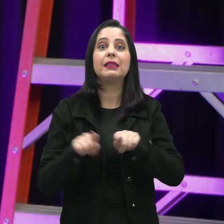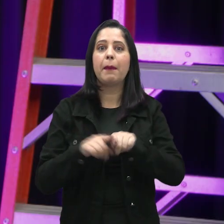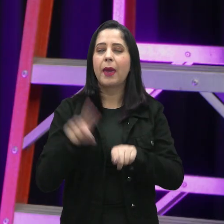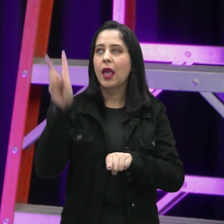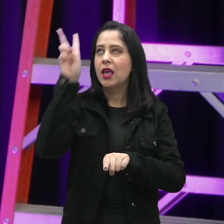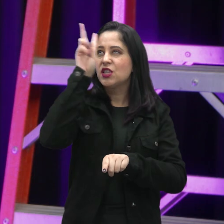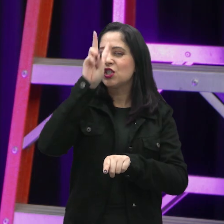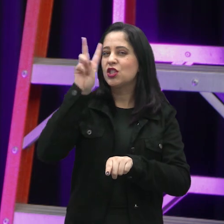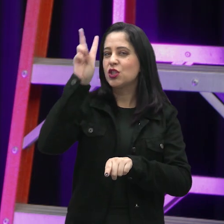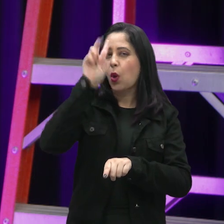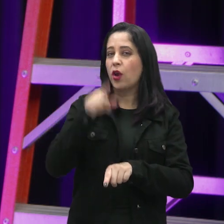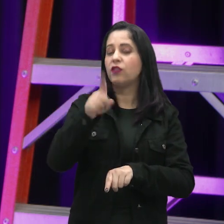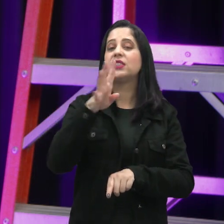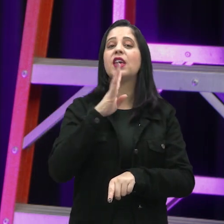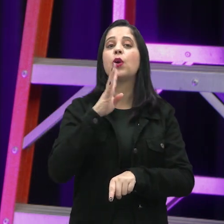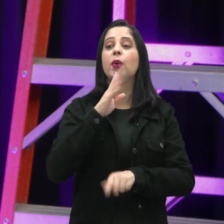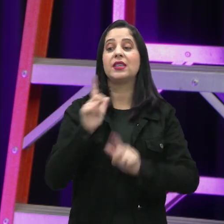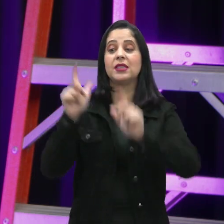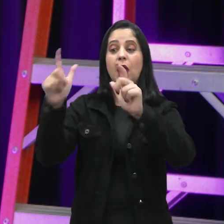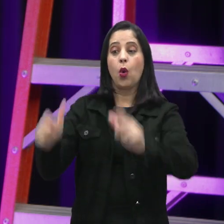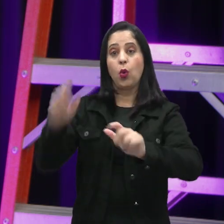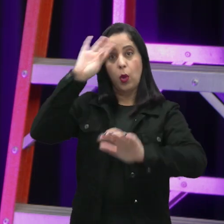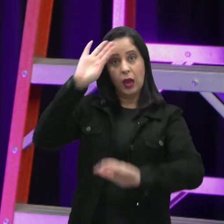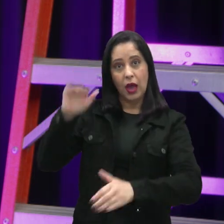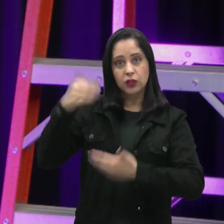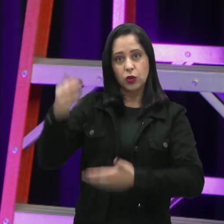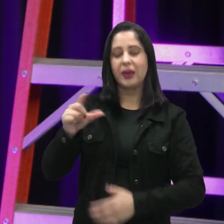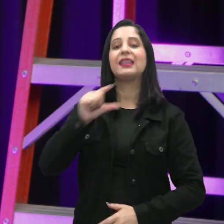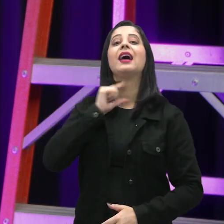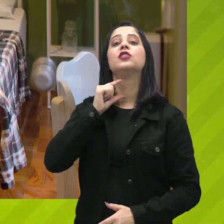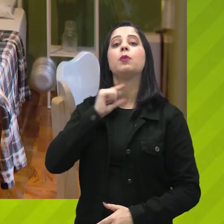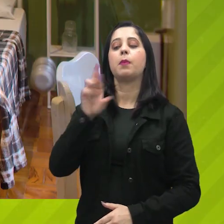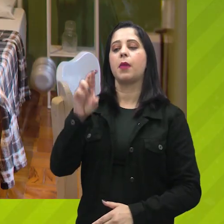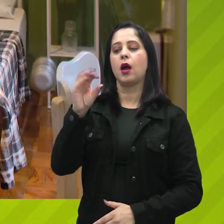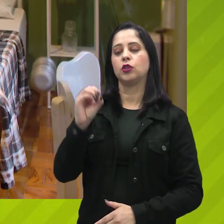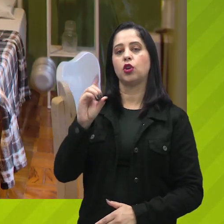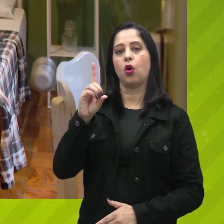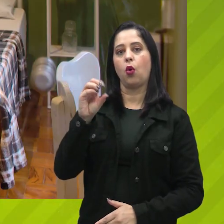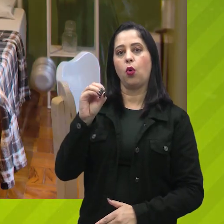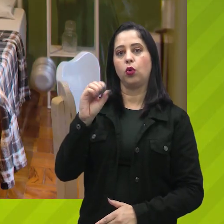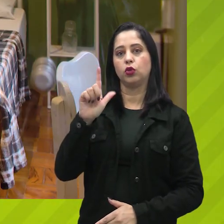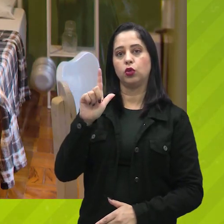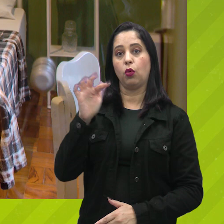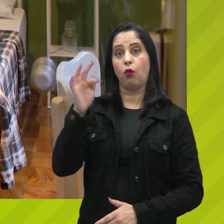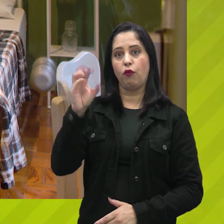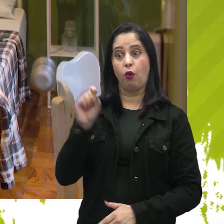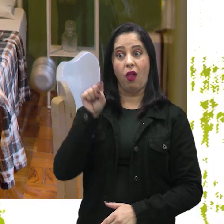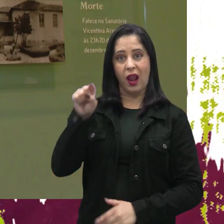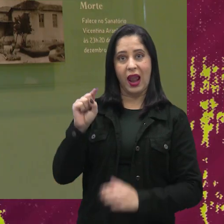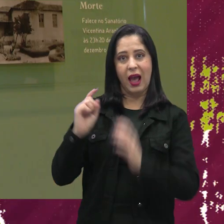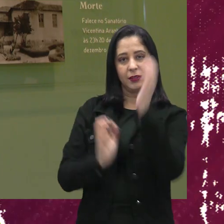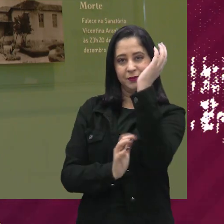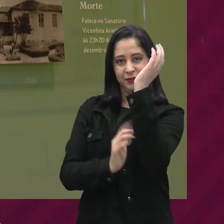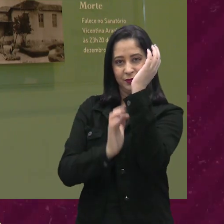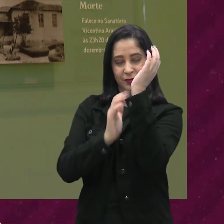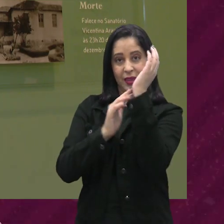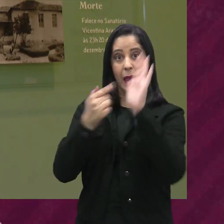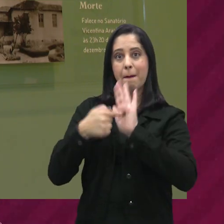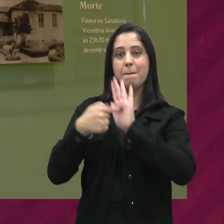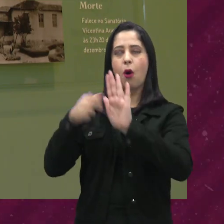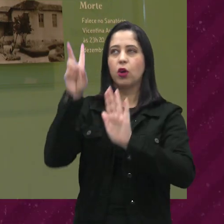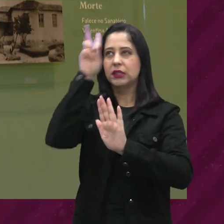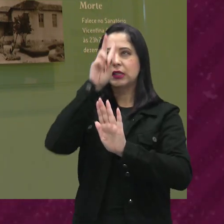também muita história, viu? Você vai conhecer o Memorial do Padre Rodolfo Komorek lá no Parque Vicentina Aranha. É um espaço que preserva o legado